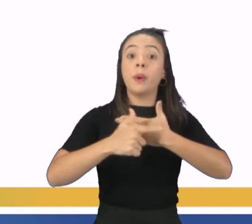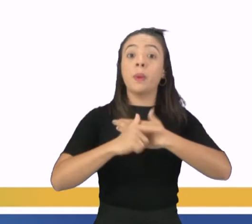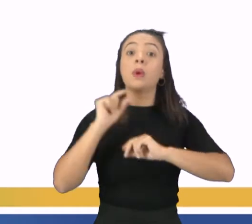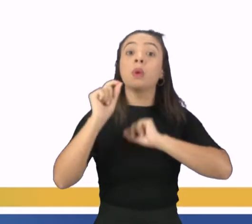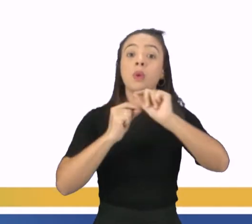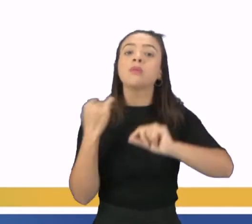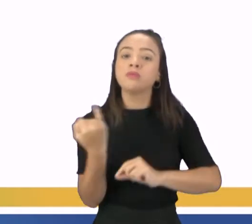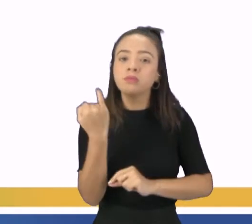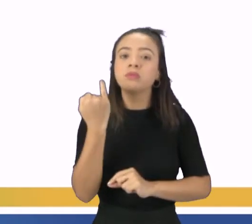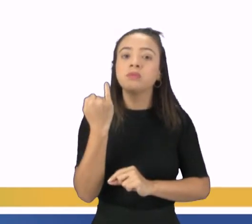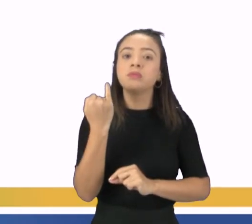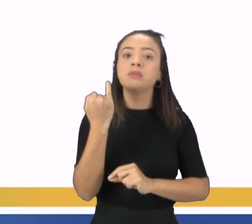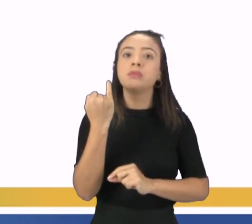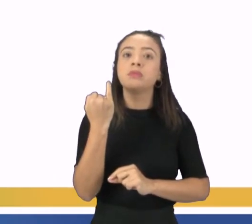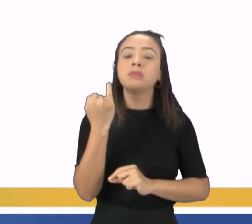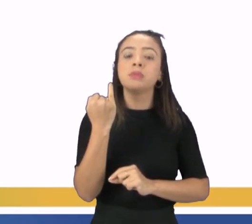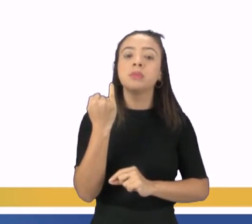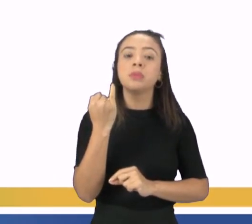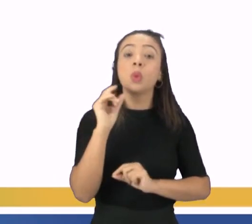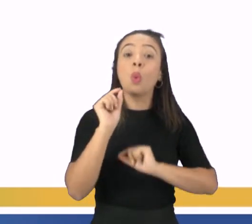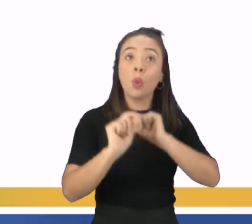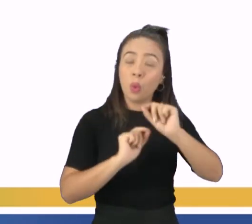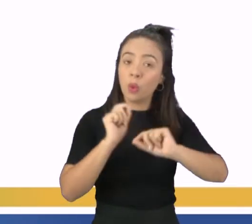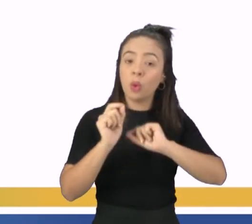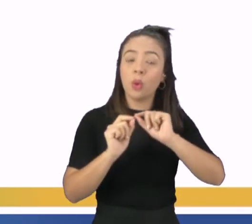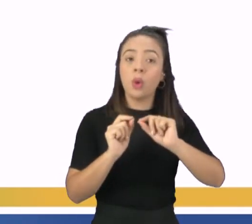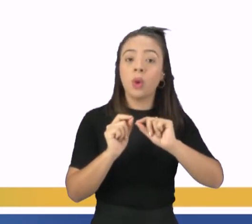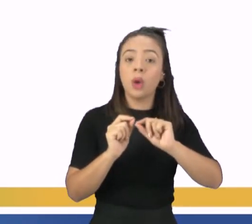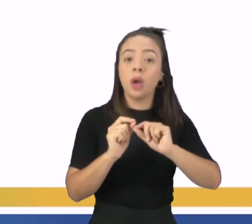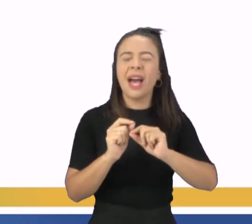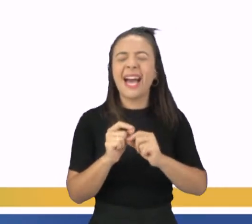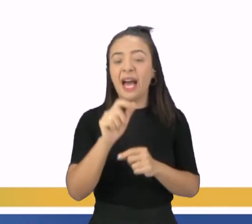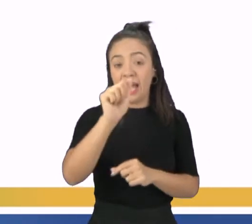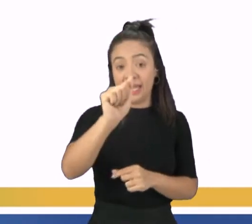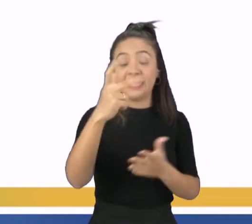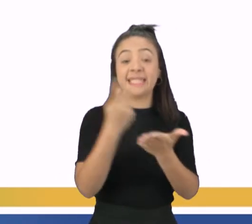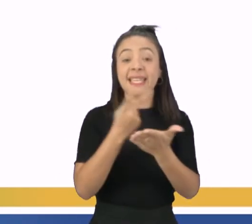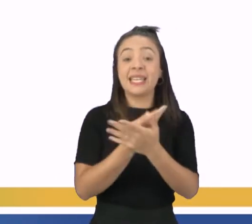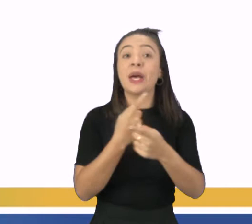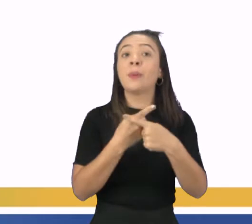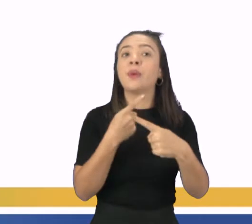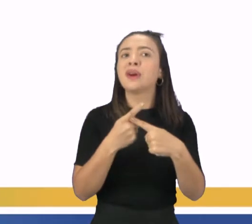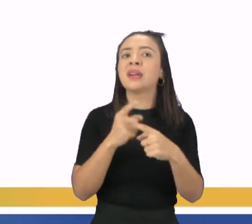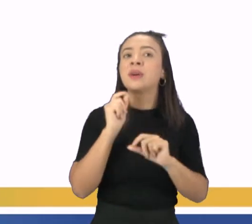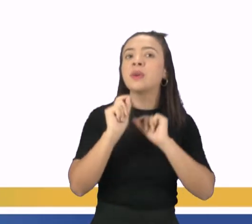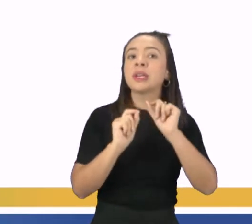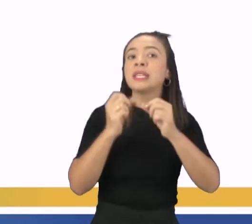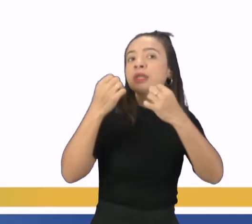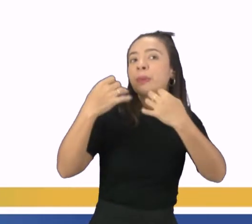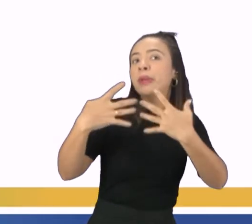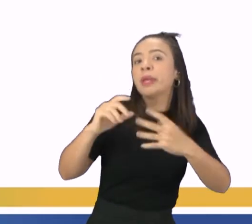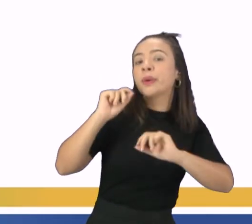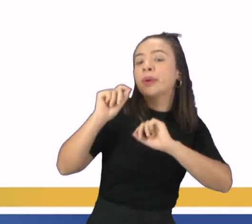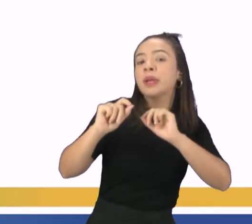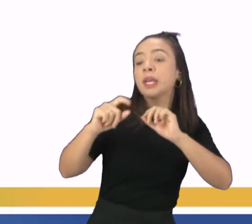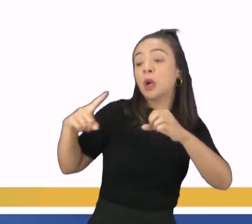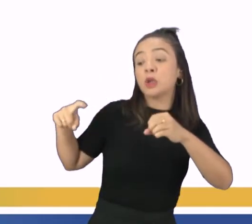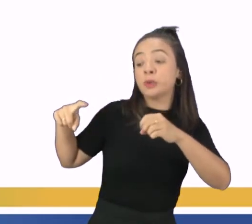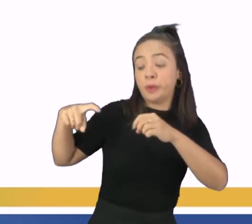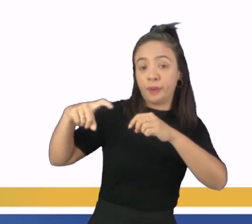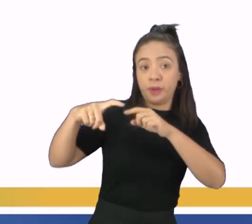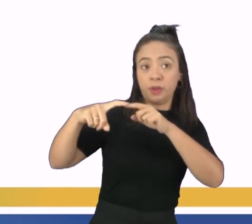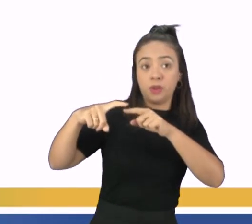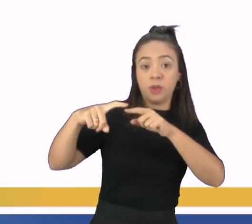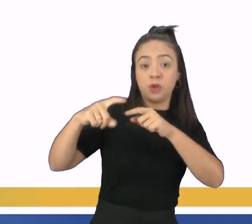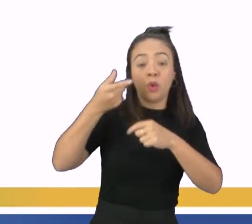muito importante, que está relacionada com a letra A da 2, né? Por que a letra A da 2 está errada? A letra A fala: mais de um